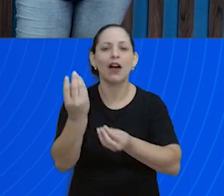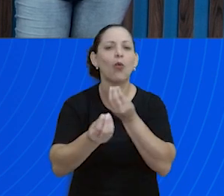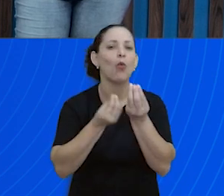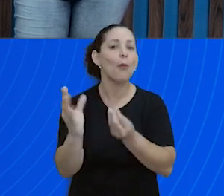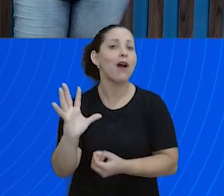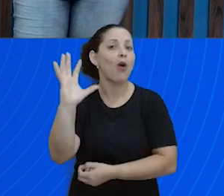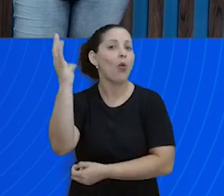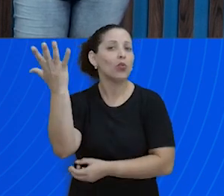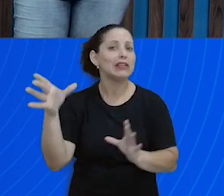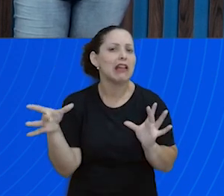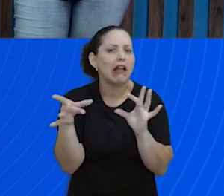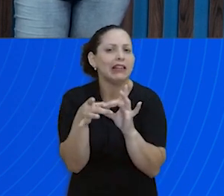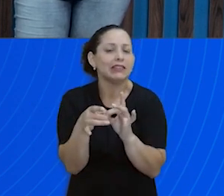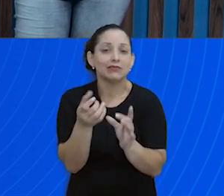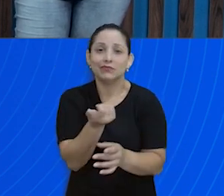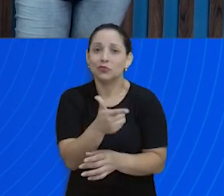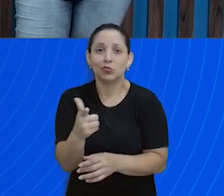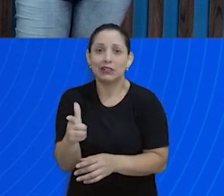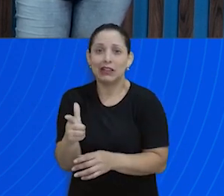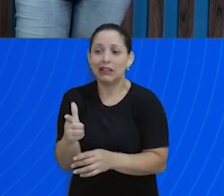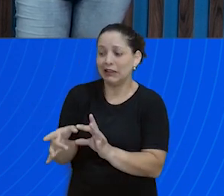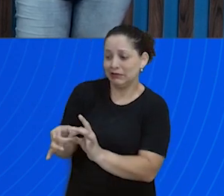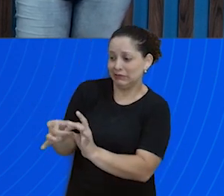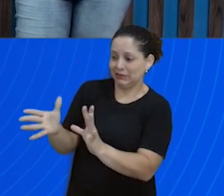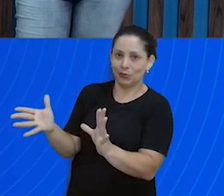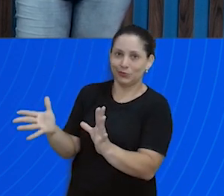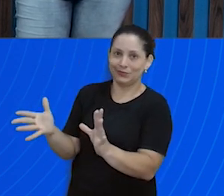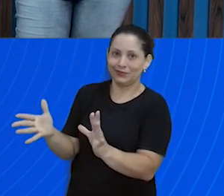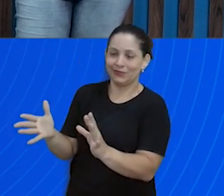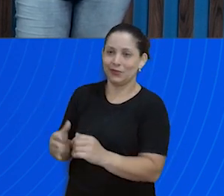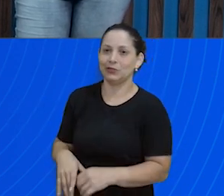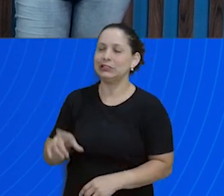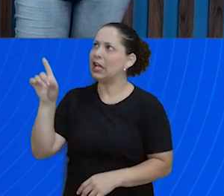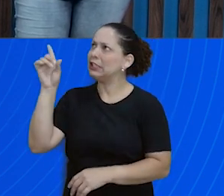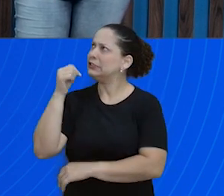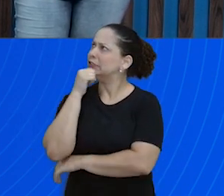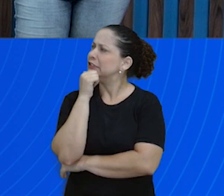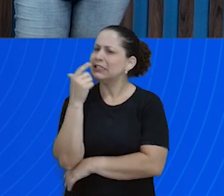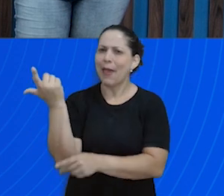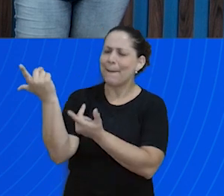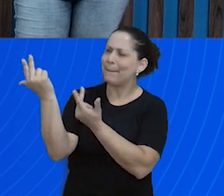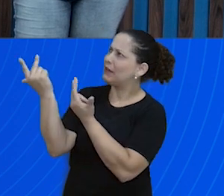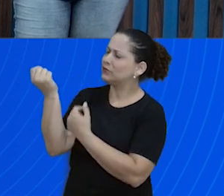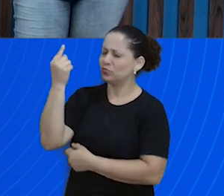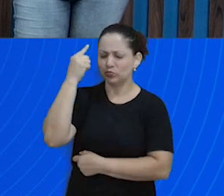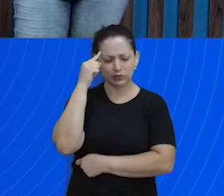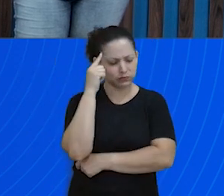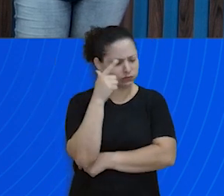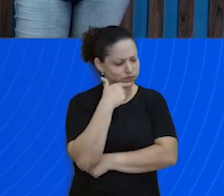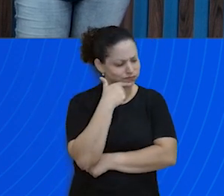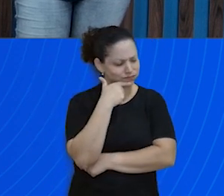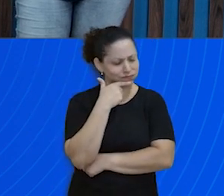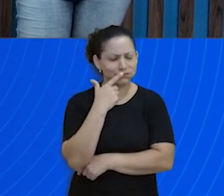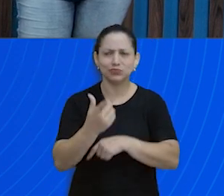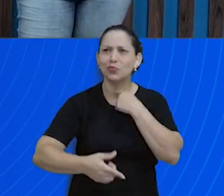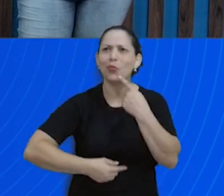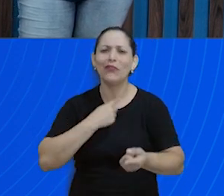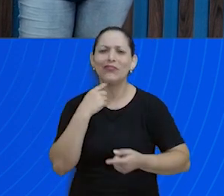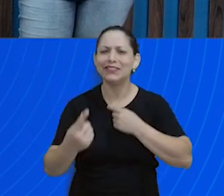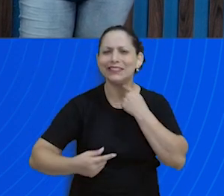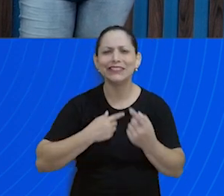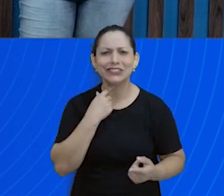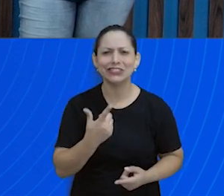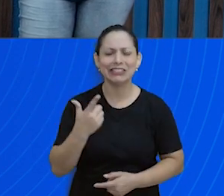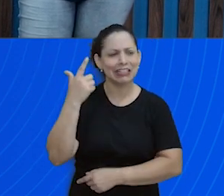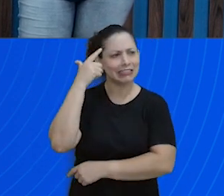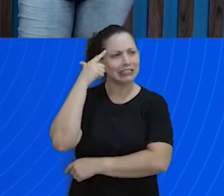se não há elétron disponível? E tá todo mundo ali cheio de dúvida, né? Olha só os nossos personagens ali,